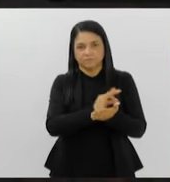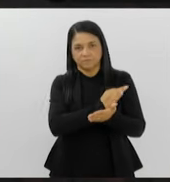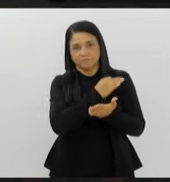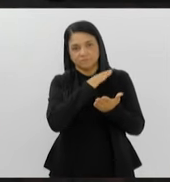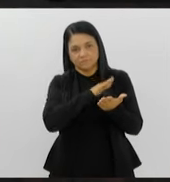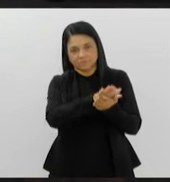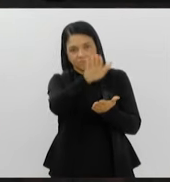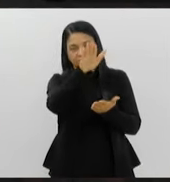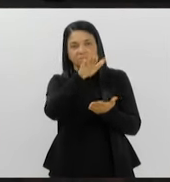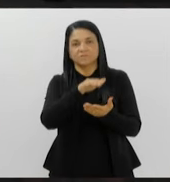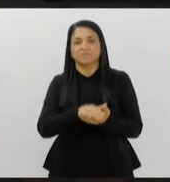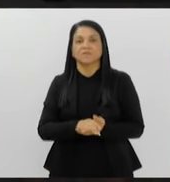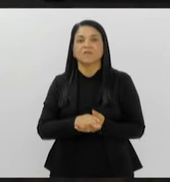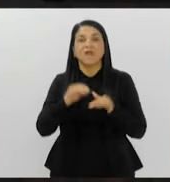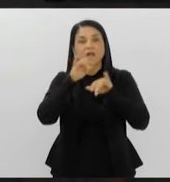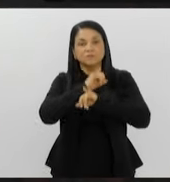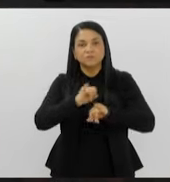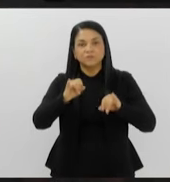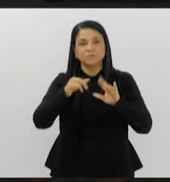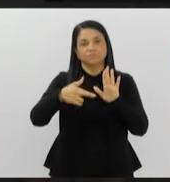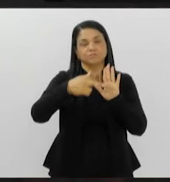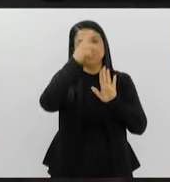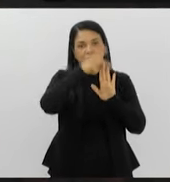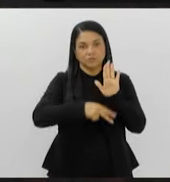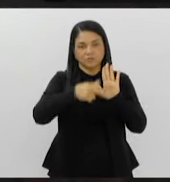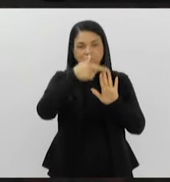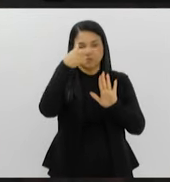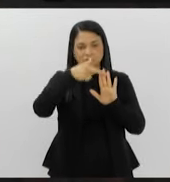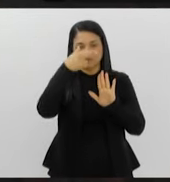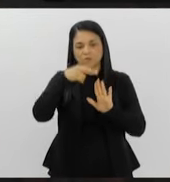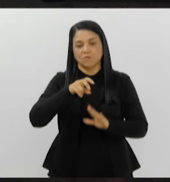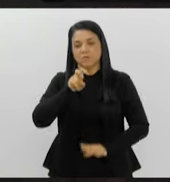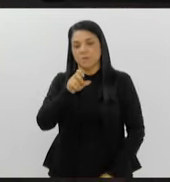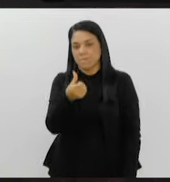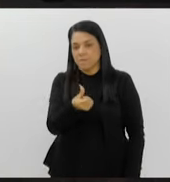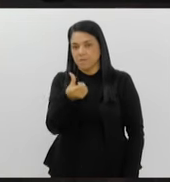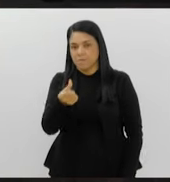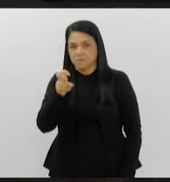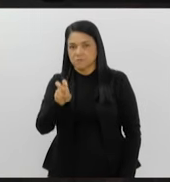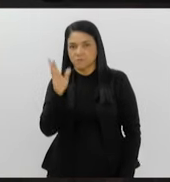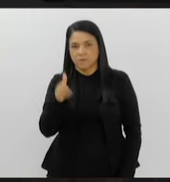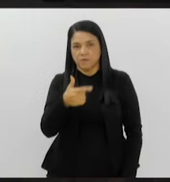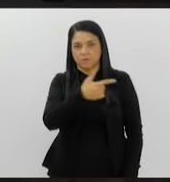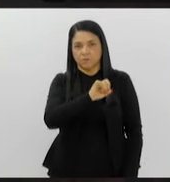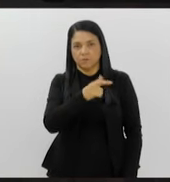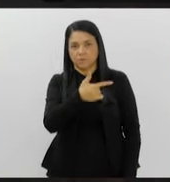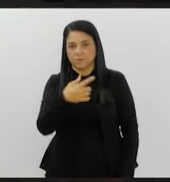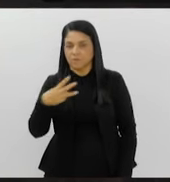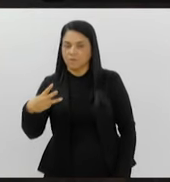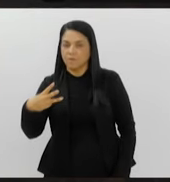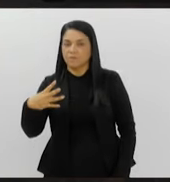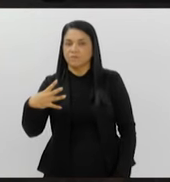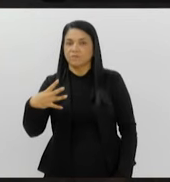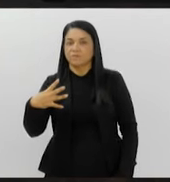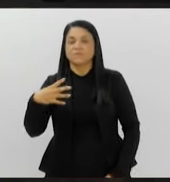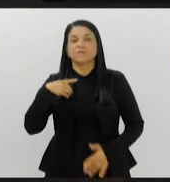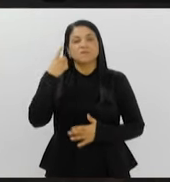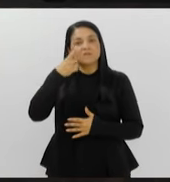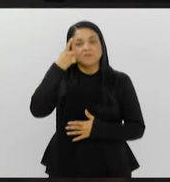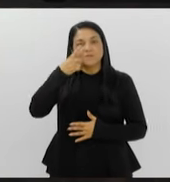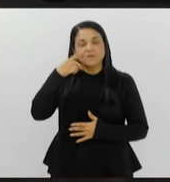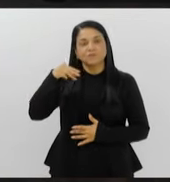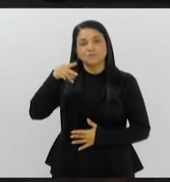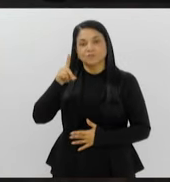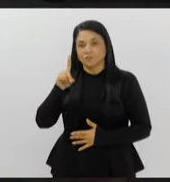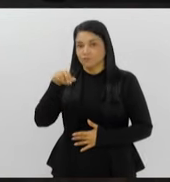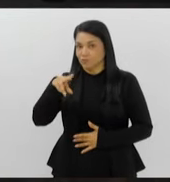à promulgação. Anuncio o projeto de resolução número 665 de 24, de autoria do deputado Marcelo